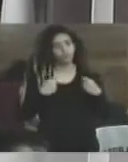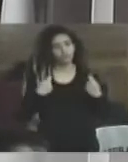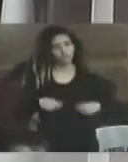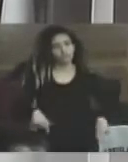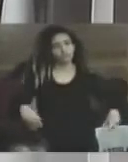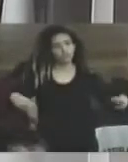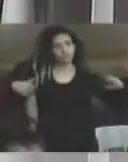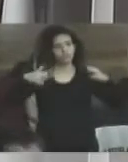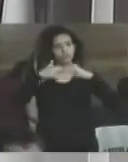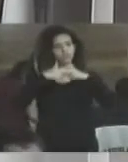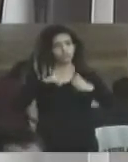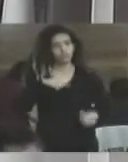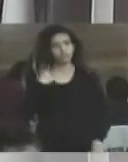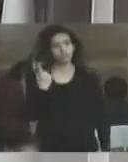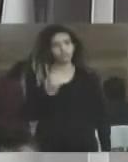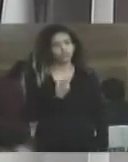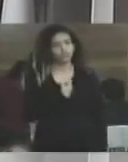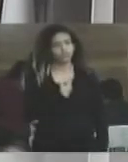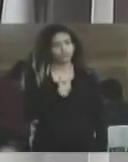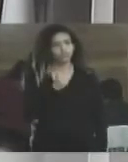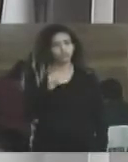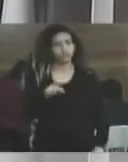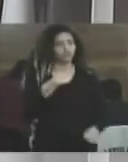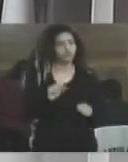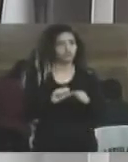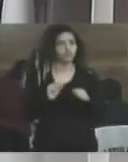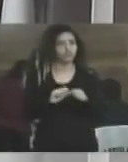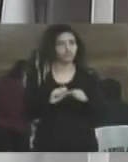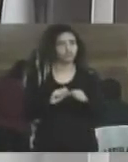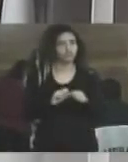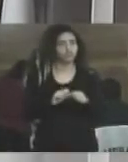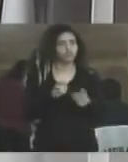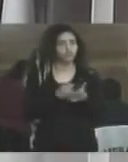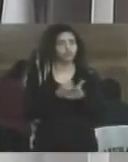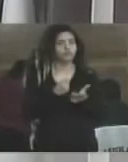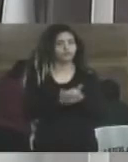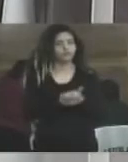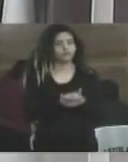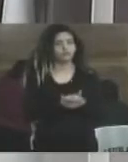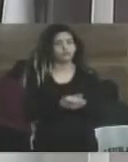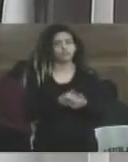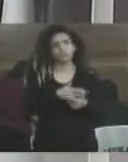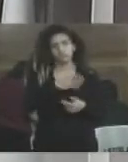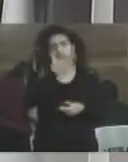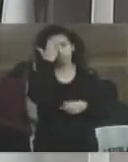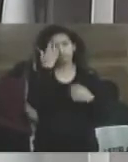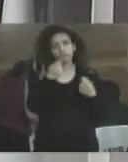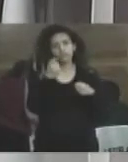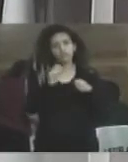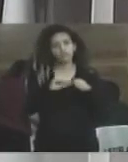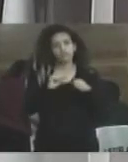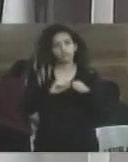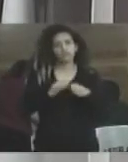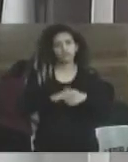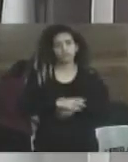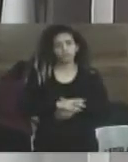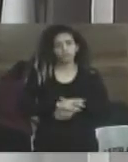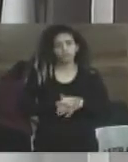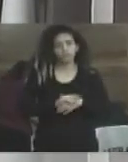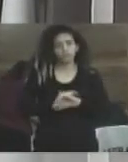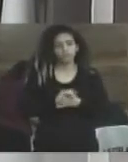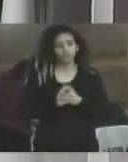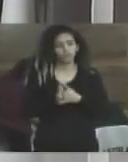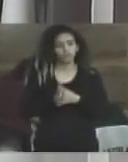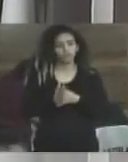passarela lá. E nós estamos aqui para fazer isso, cobrar de quem é, de obrigação fazer esse tipo